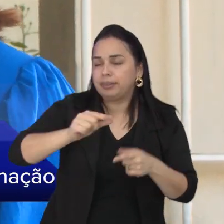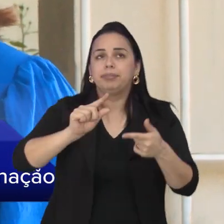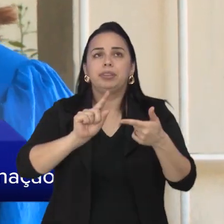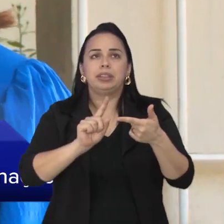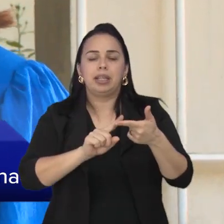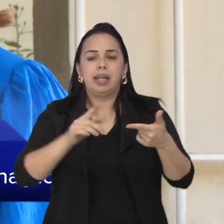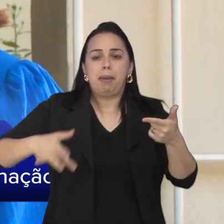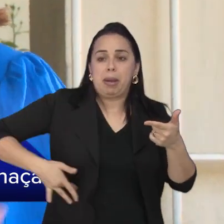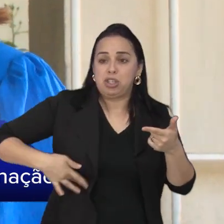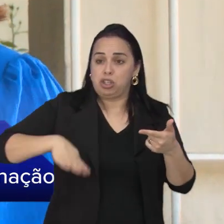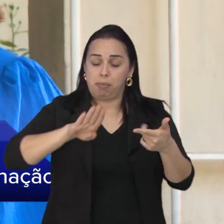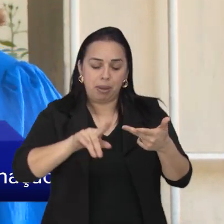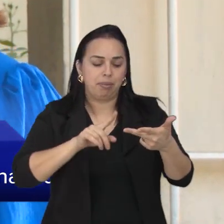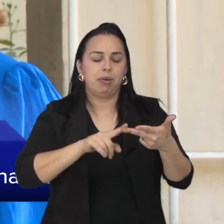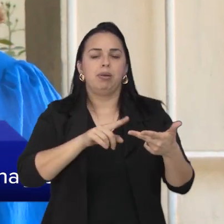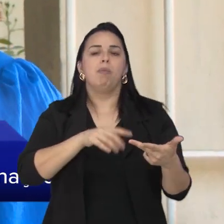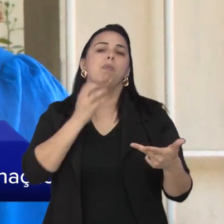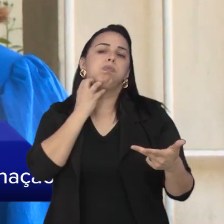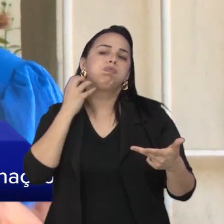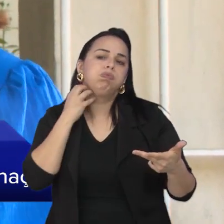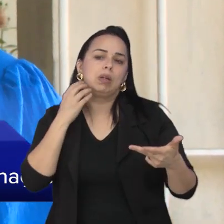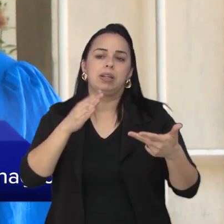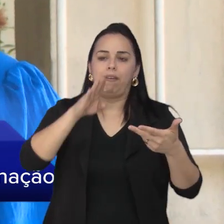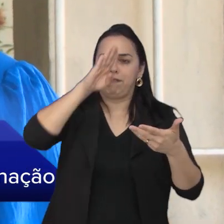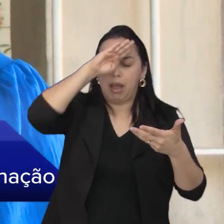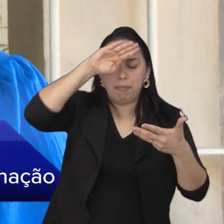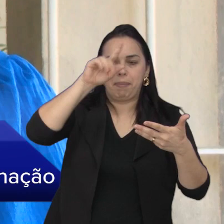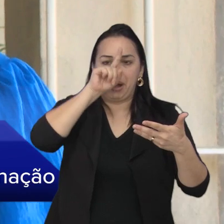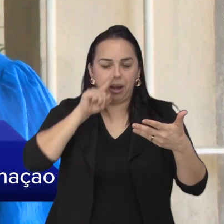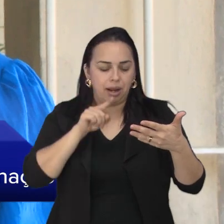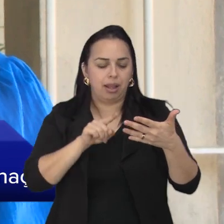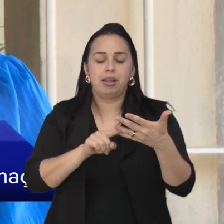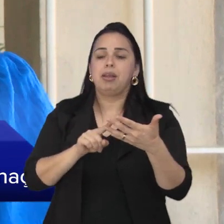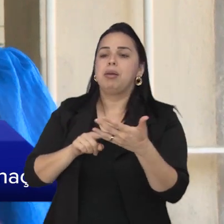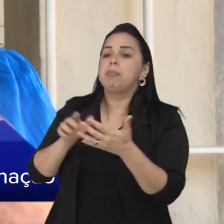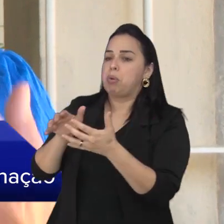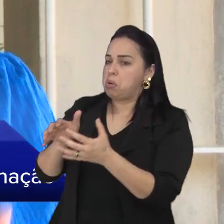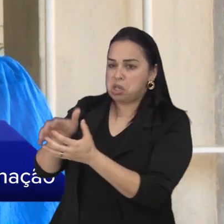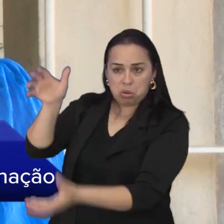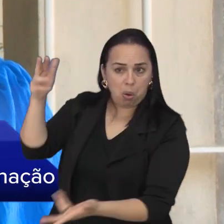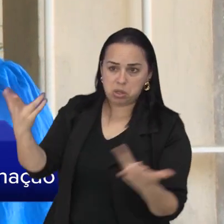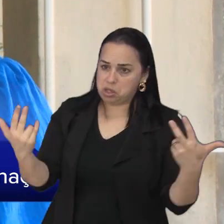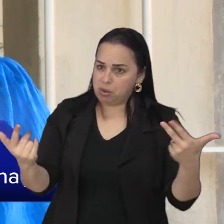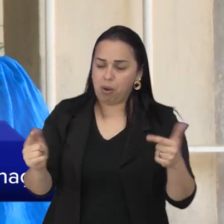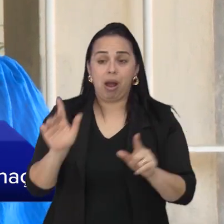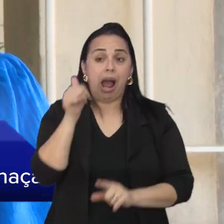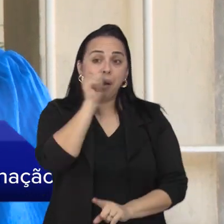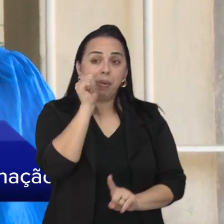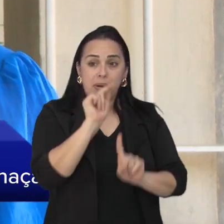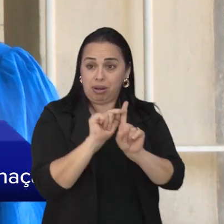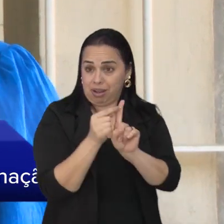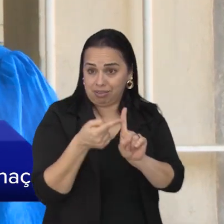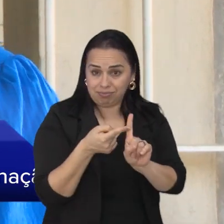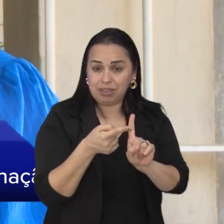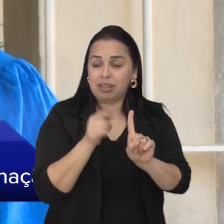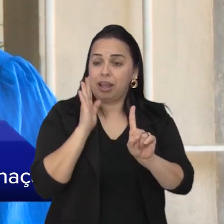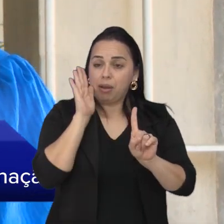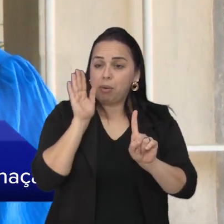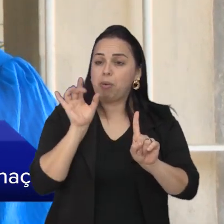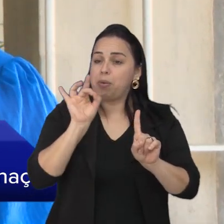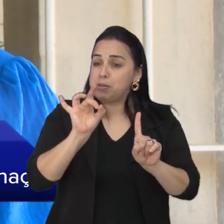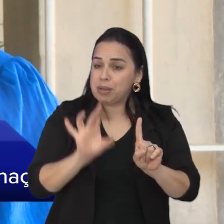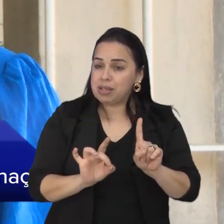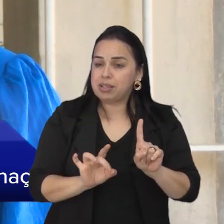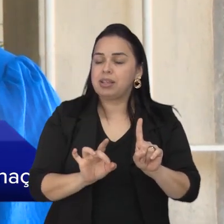campanha de influenza, hepatite B, sarampo, cachumba e rubéola, febre amarela, o idoso vai para a mesma linha, a gestante tem uma